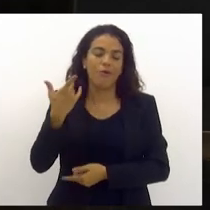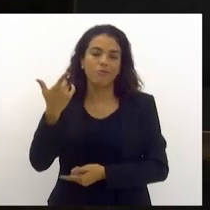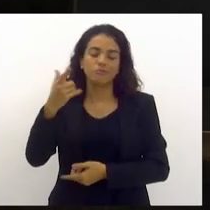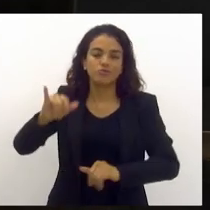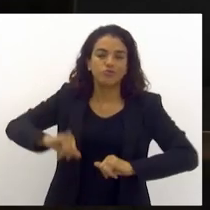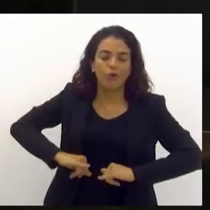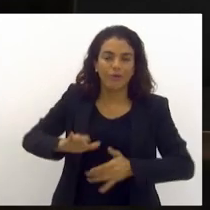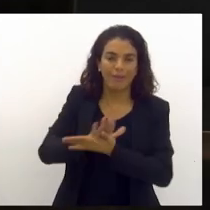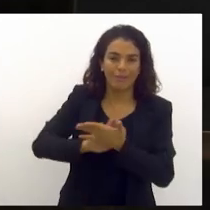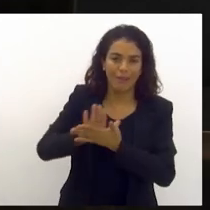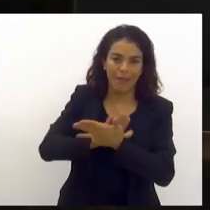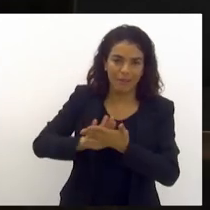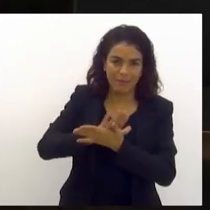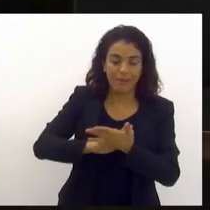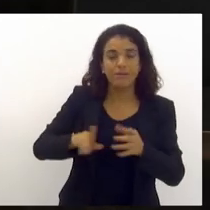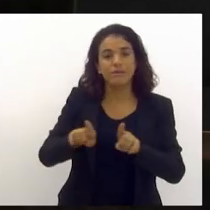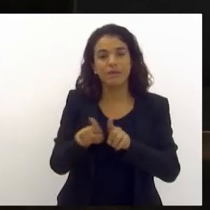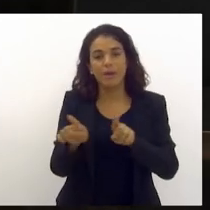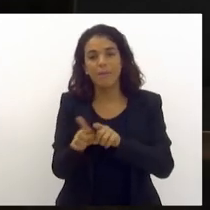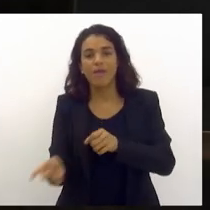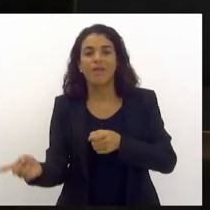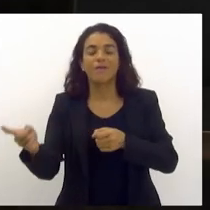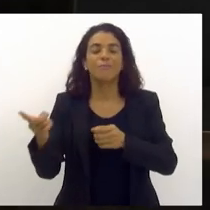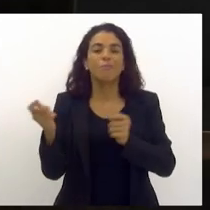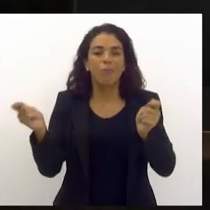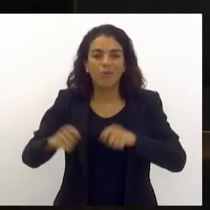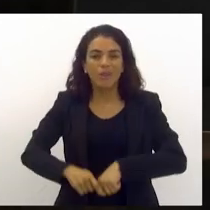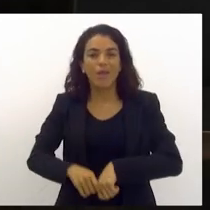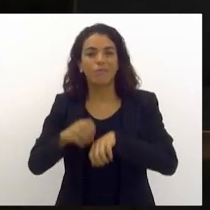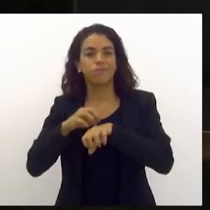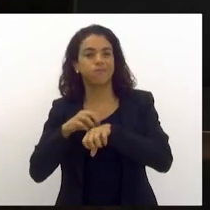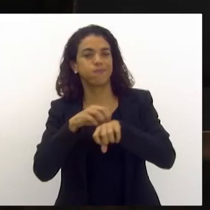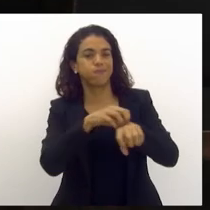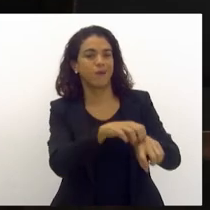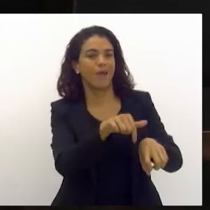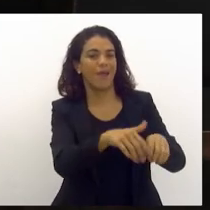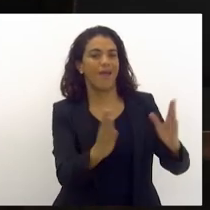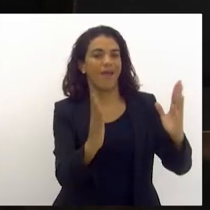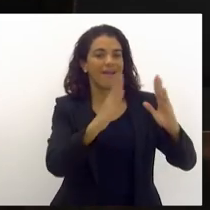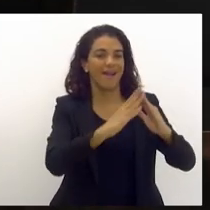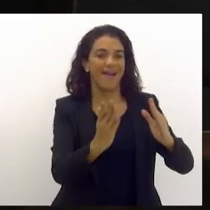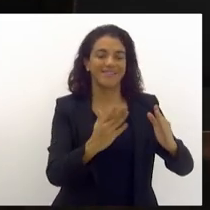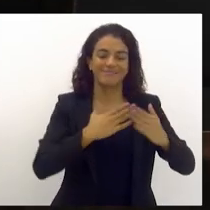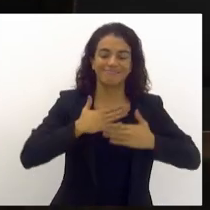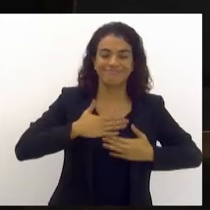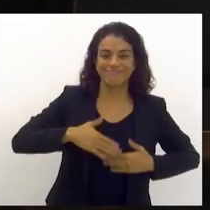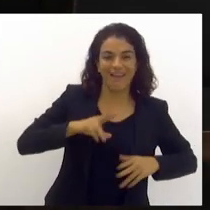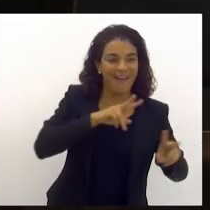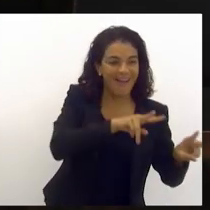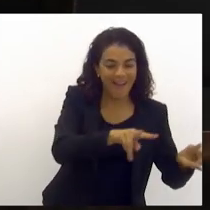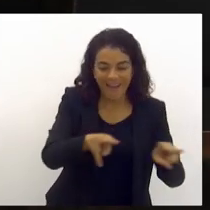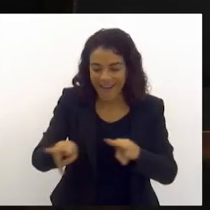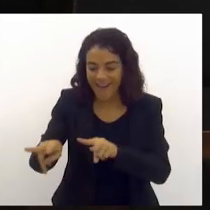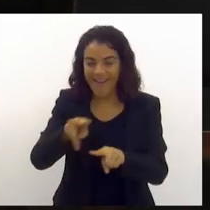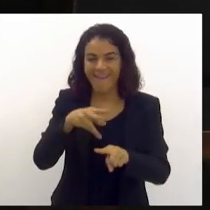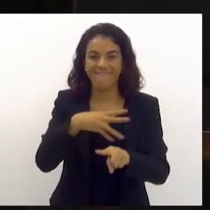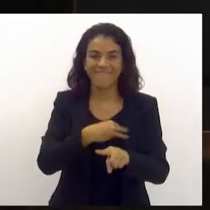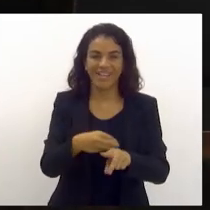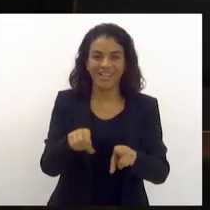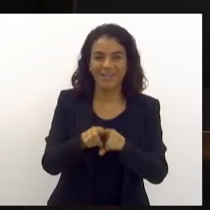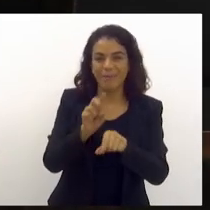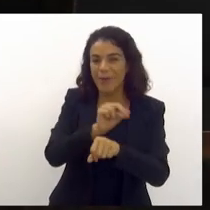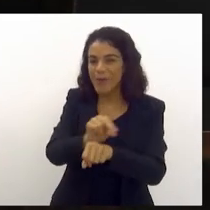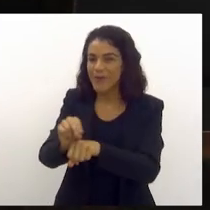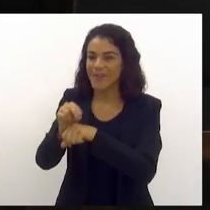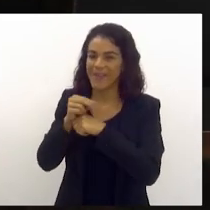com tranquilidade e voltar para sua casa com transporte digno, né, com hora de chegar para ver seus filhos, para cuidar de sua família